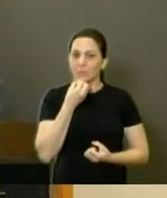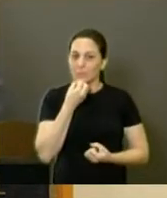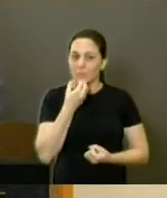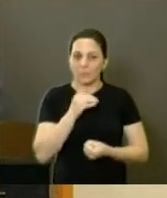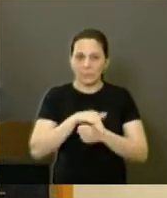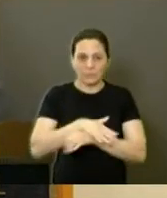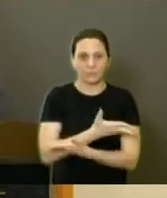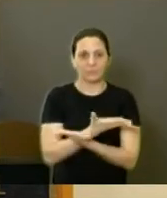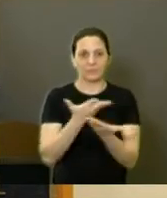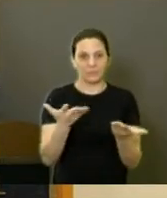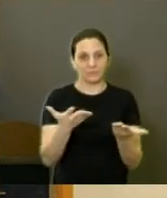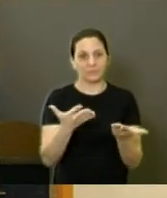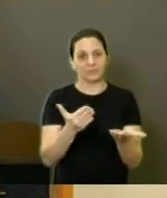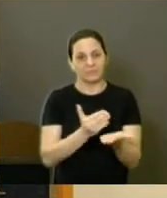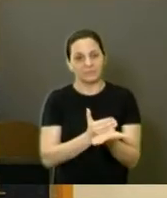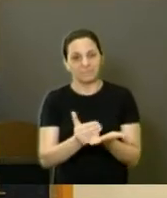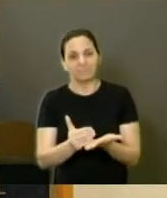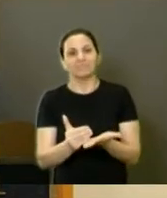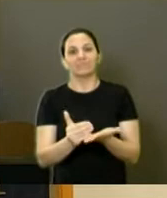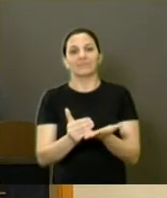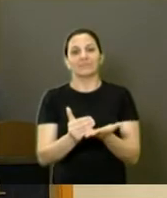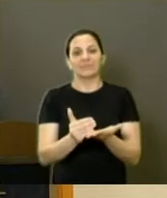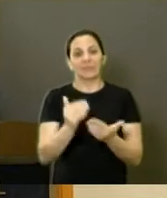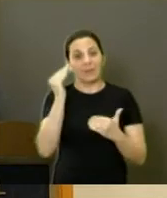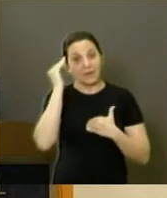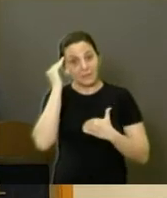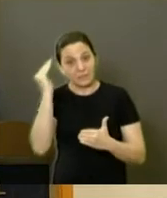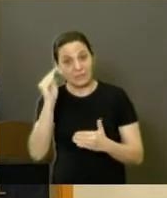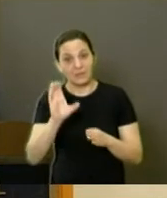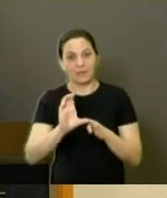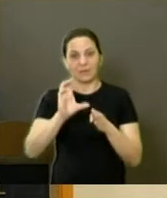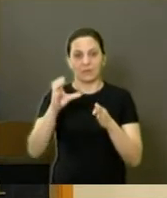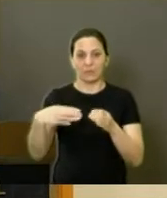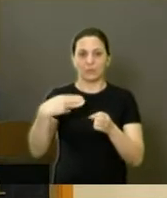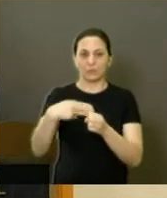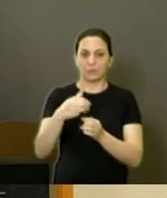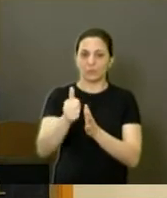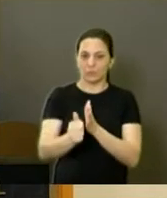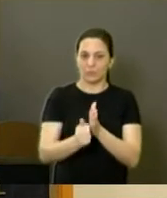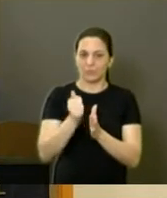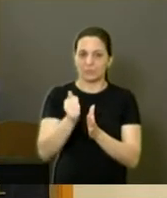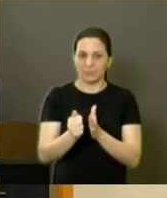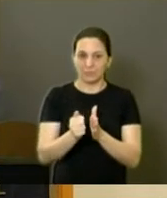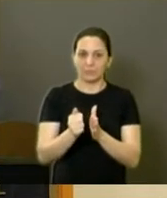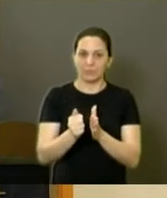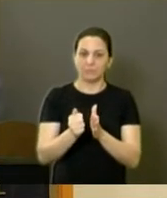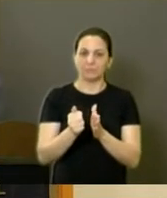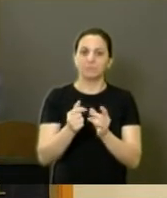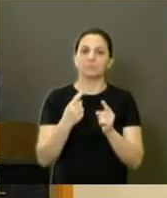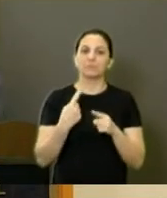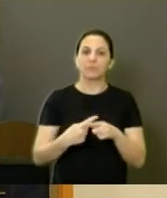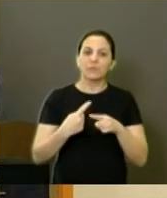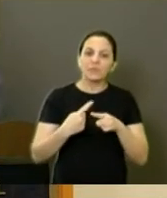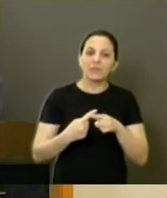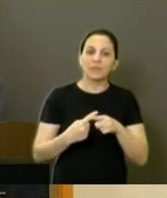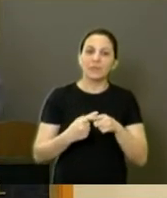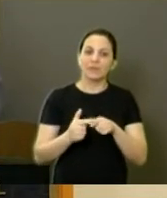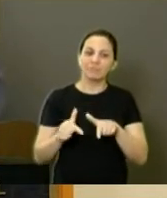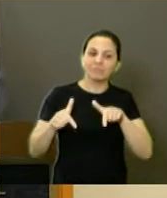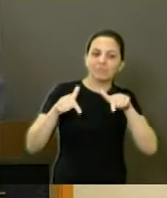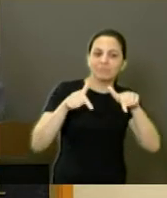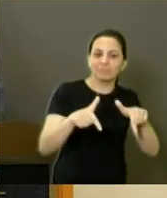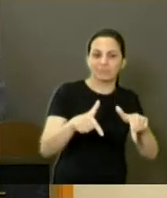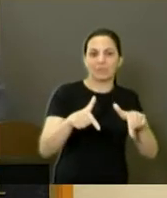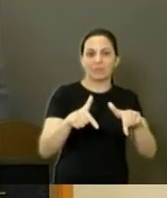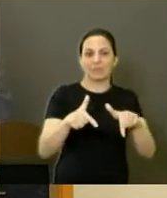queria inicialmente agradecer à Câmara Municipal de Araraquara por ter proporcionado esse diploma de honra ao mérito ao meu